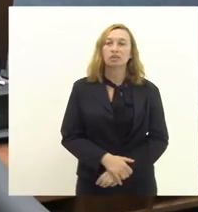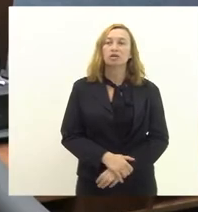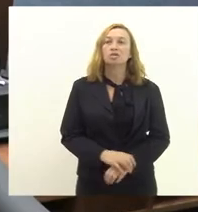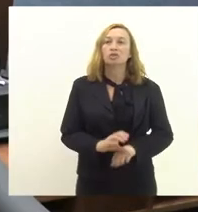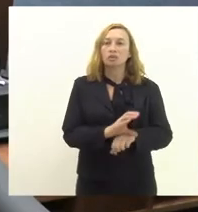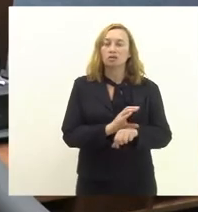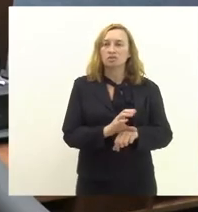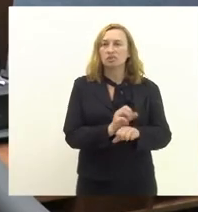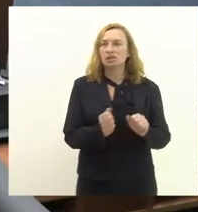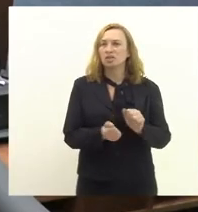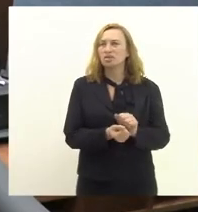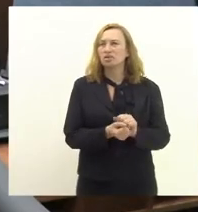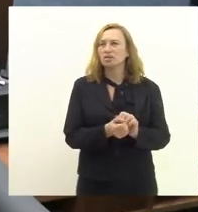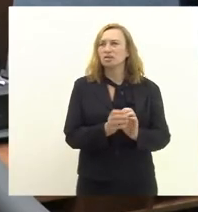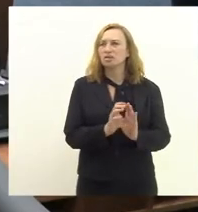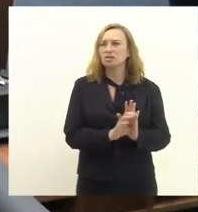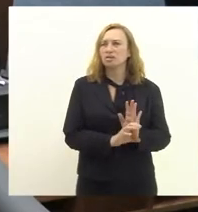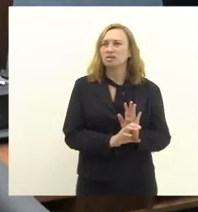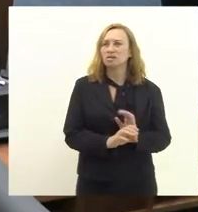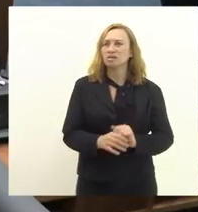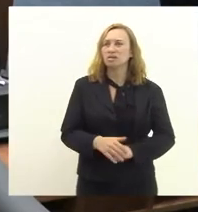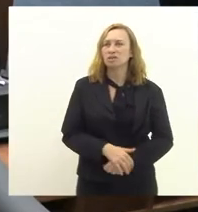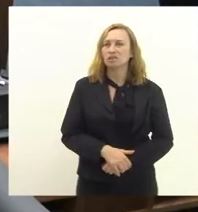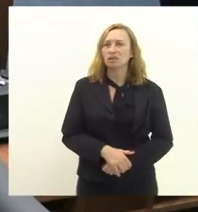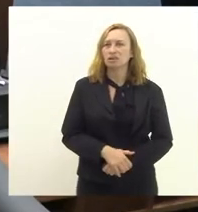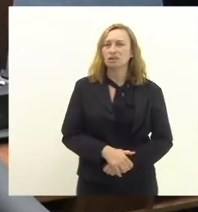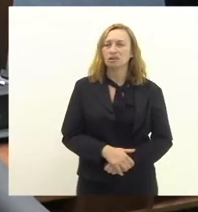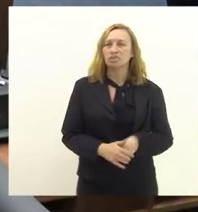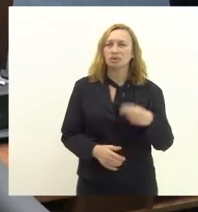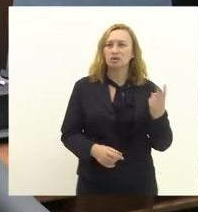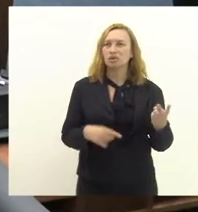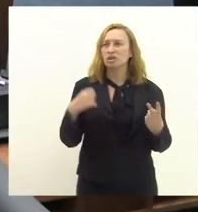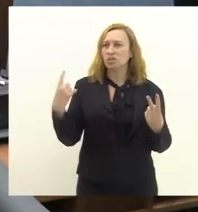constitucionalidade. 2-1.